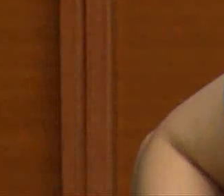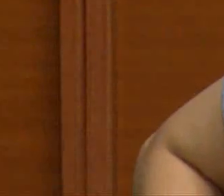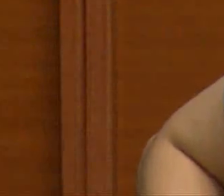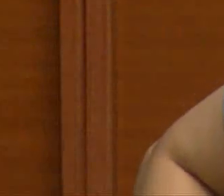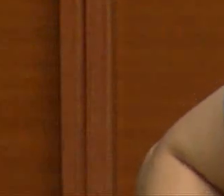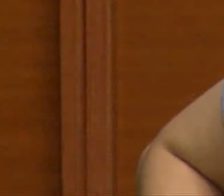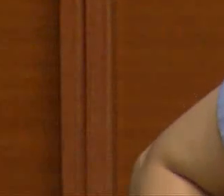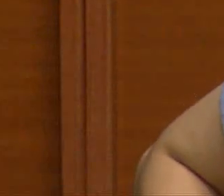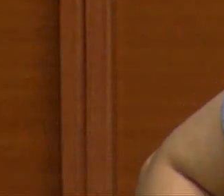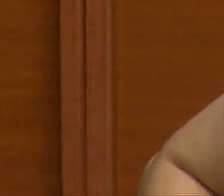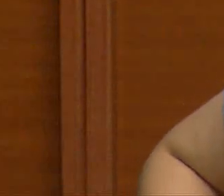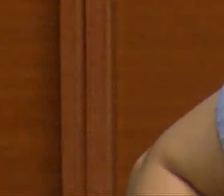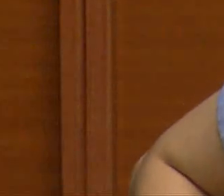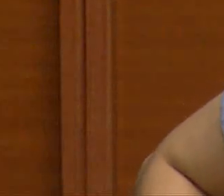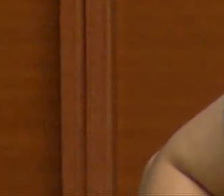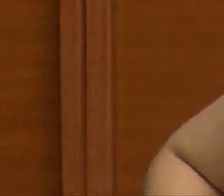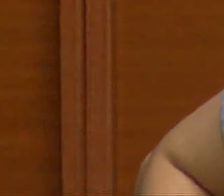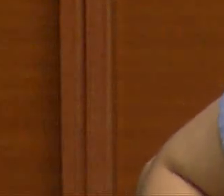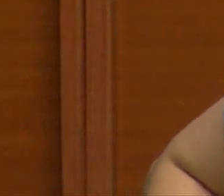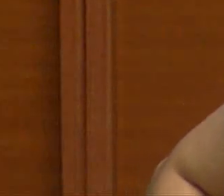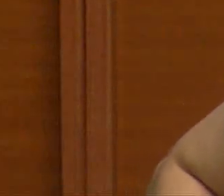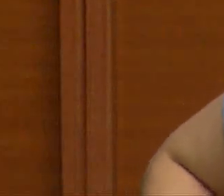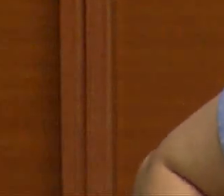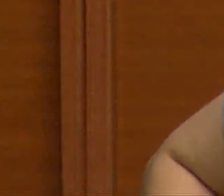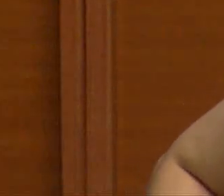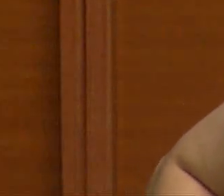Pa pa pa para pa pa pa.